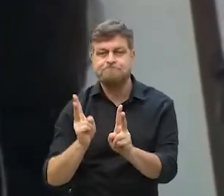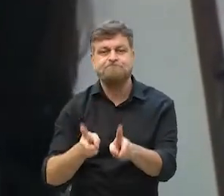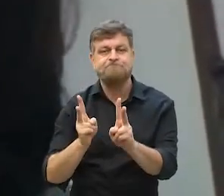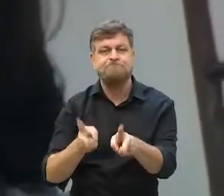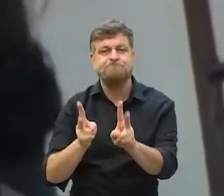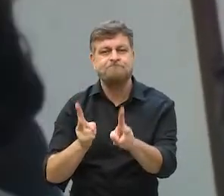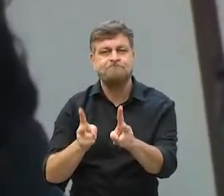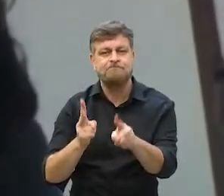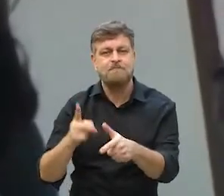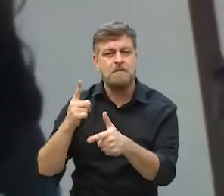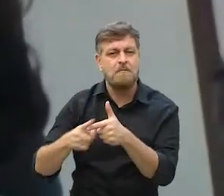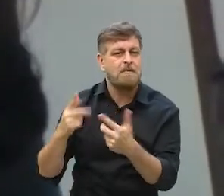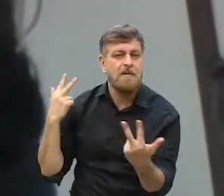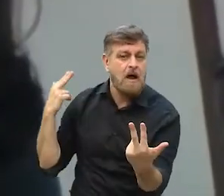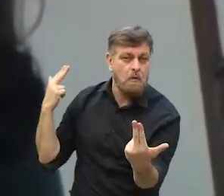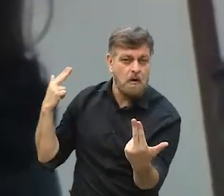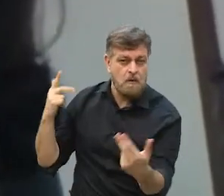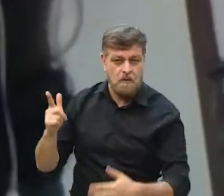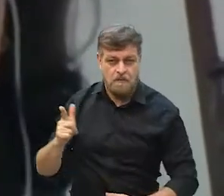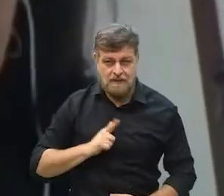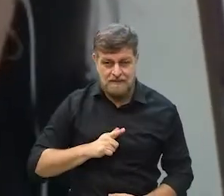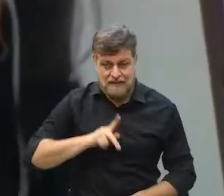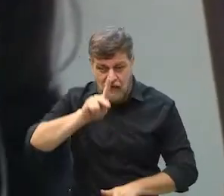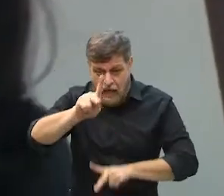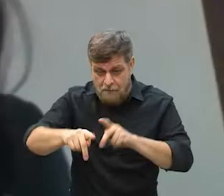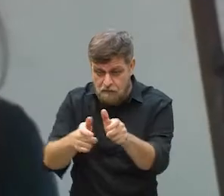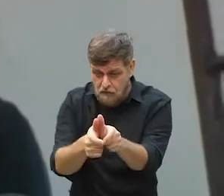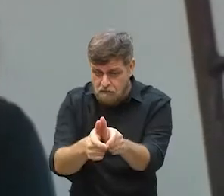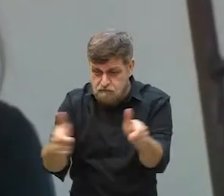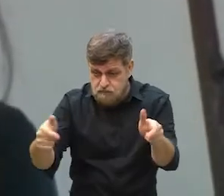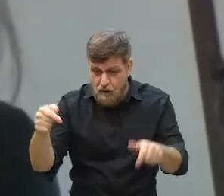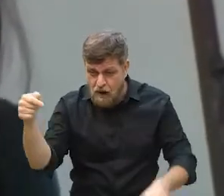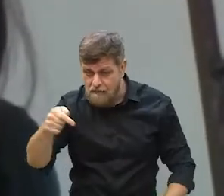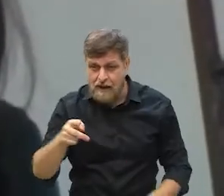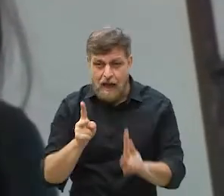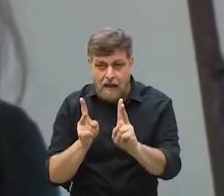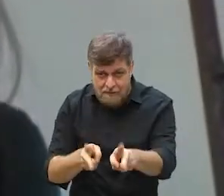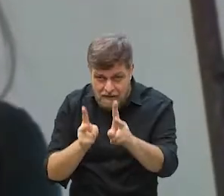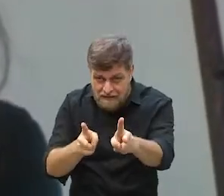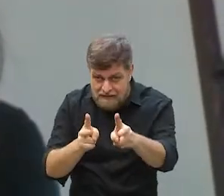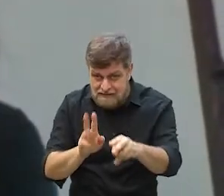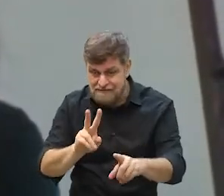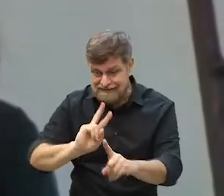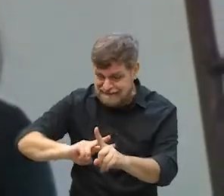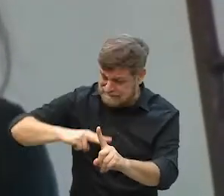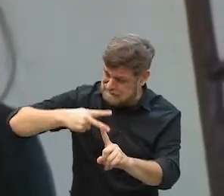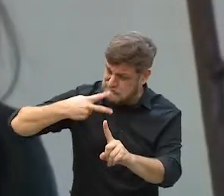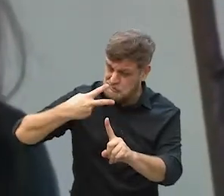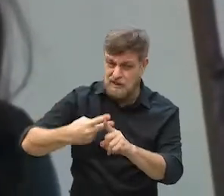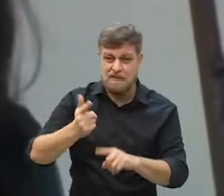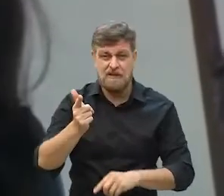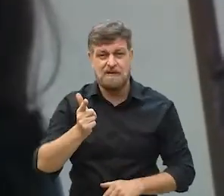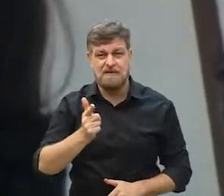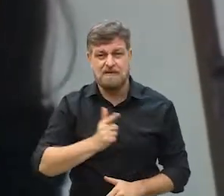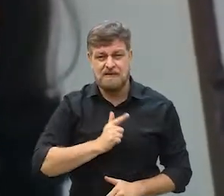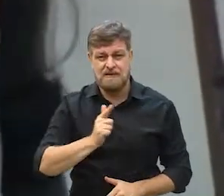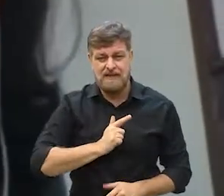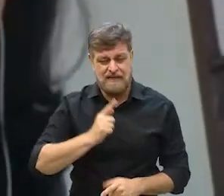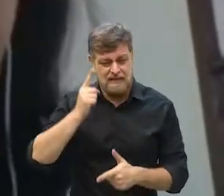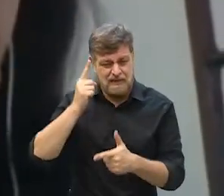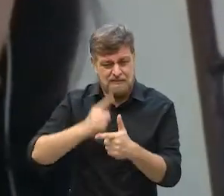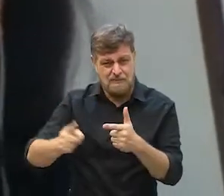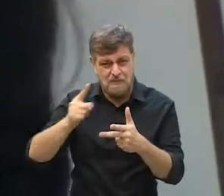permanecem. E muitas vezes, diante de um crescimento, elas não só permanecem, como elas se tornam